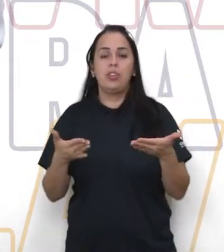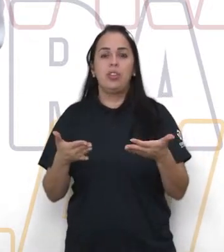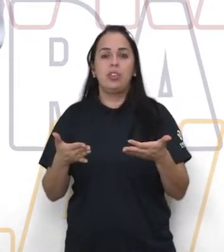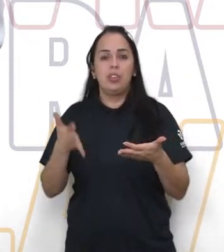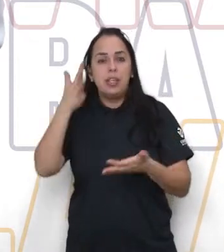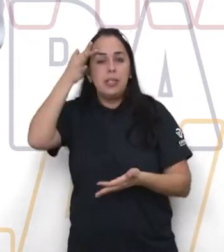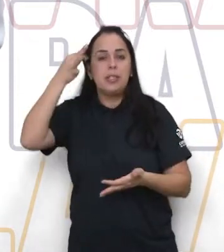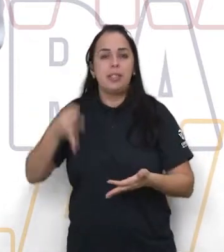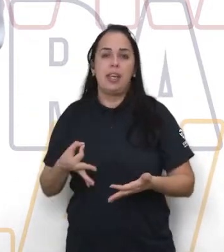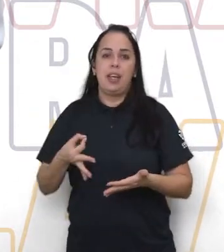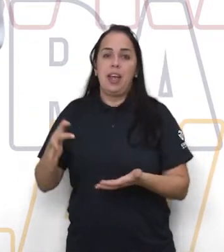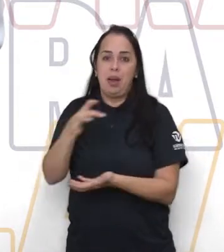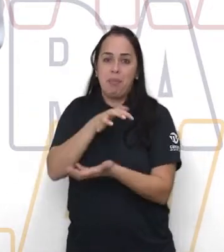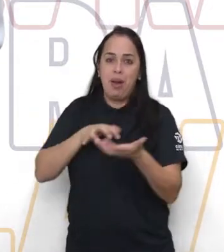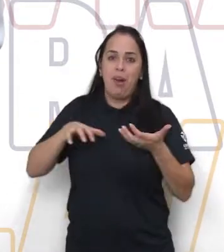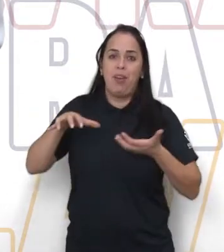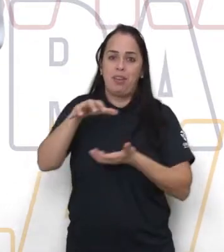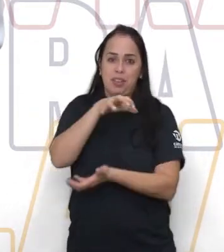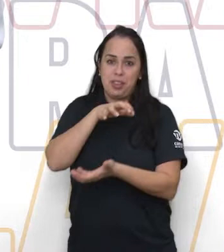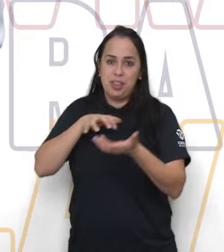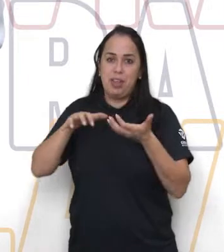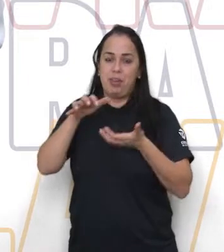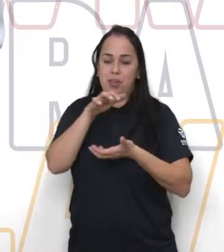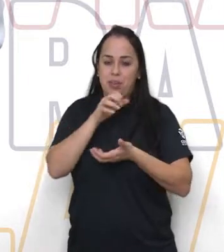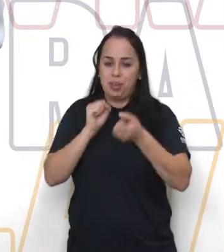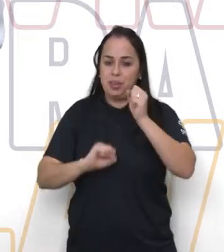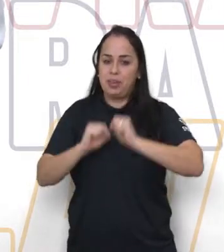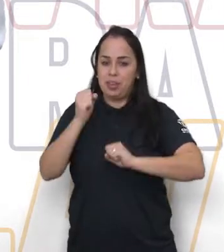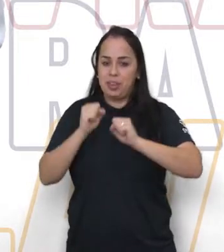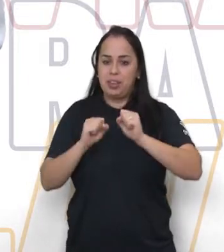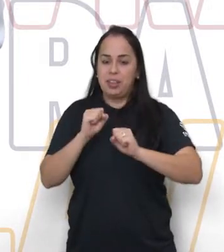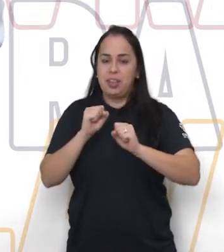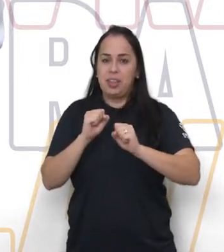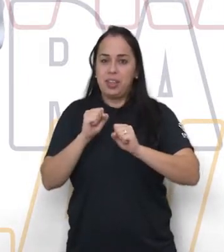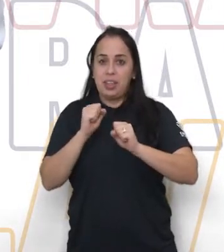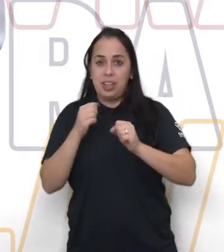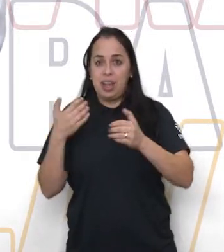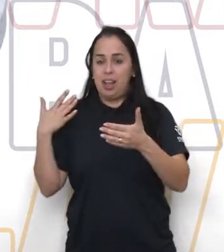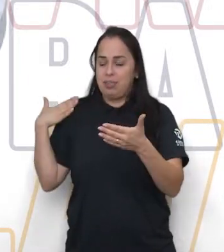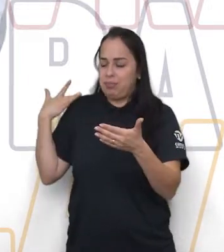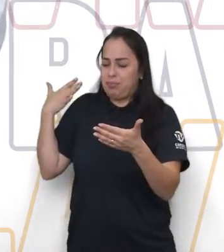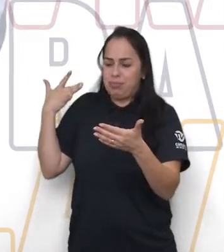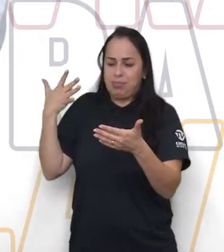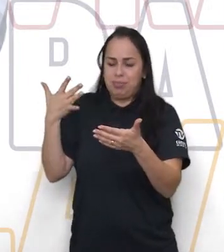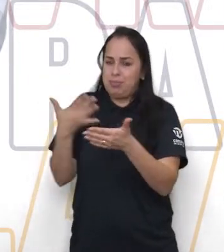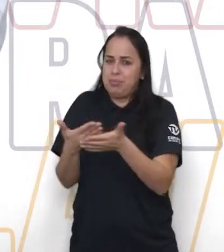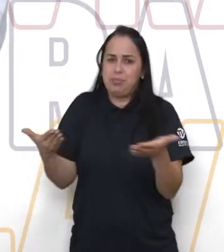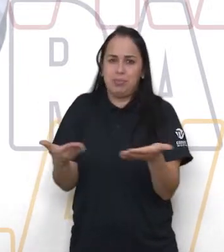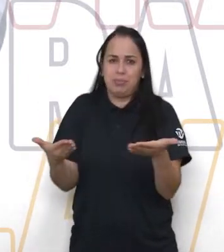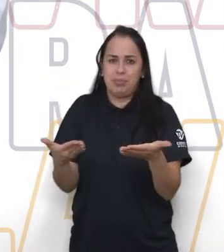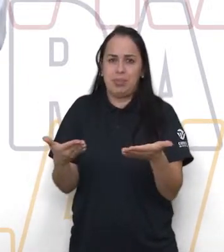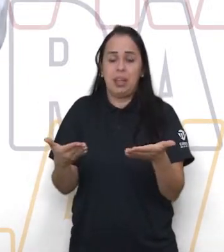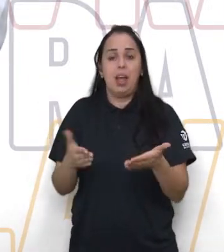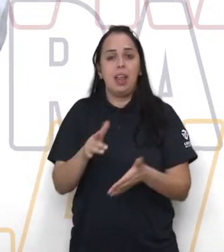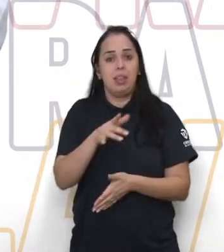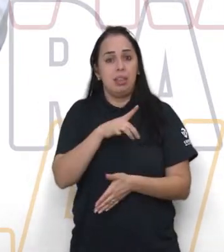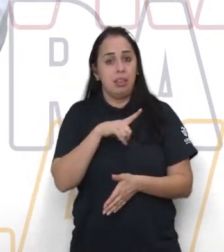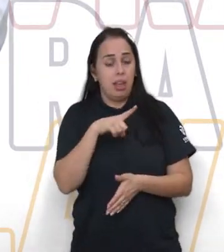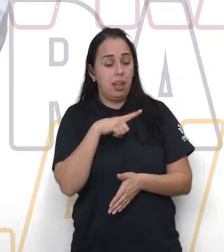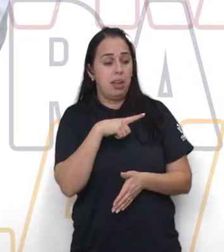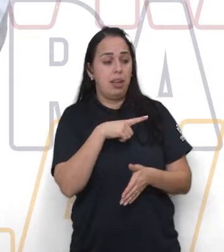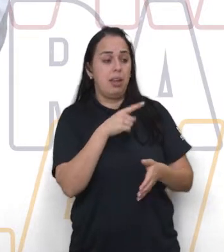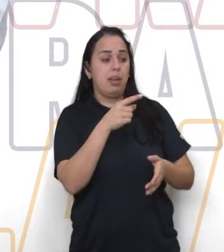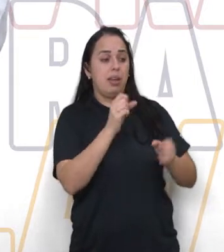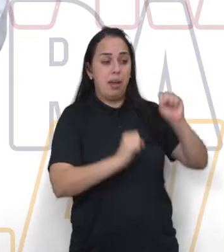que nós estamos vivendo essas revoluções e que fazem parte do dia a dia desde a primeira né Tem empresa que